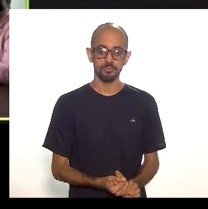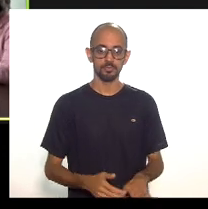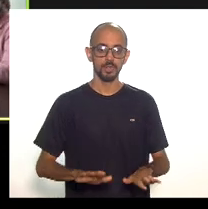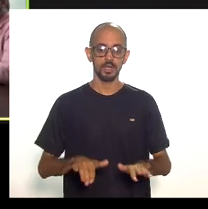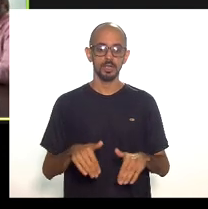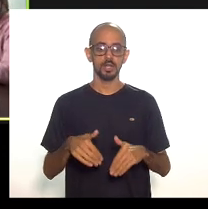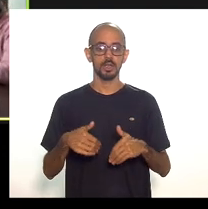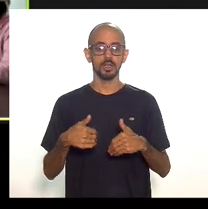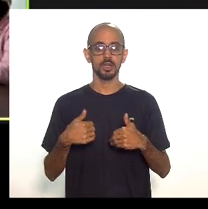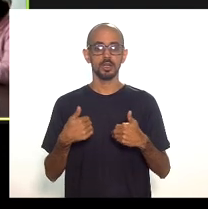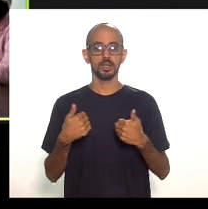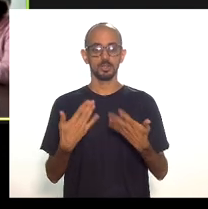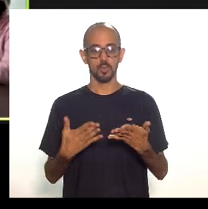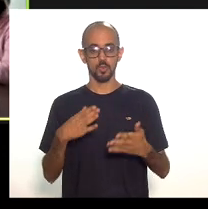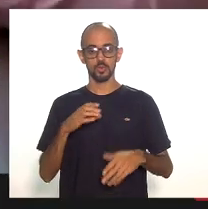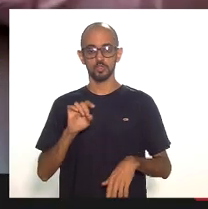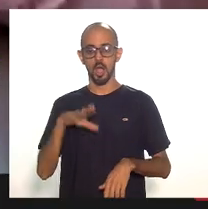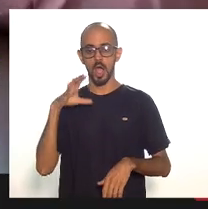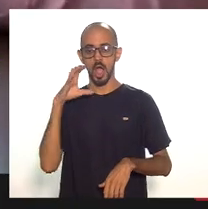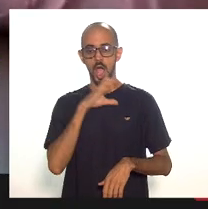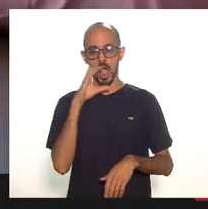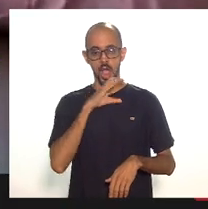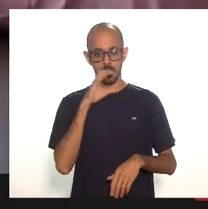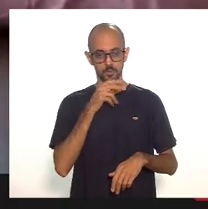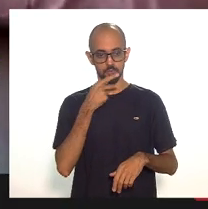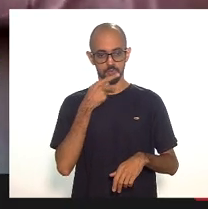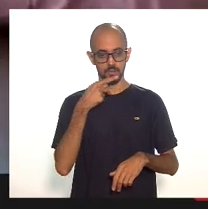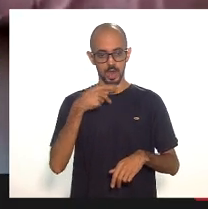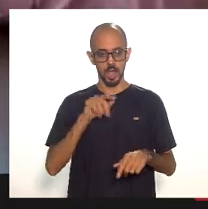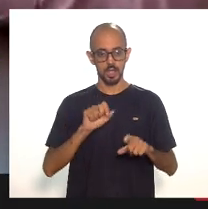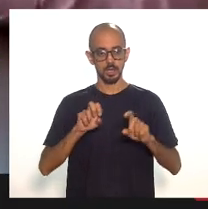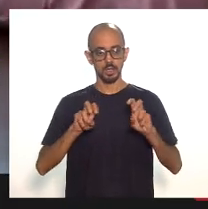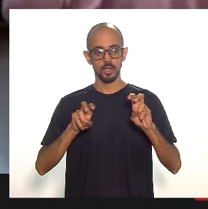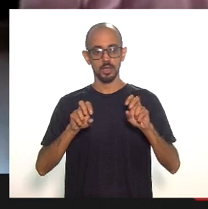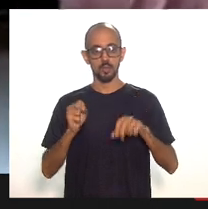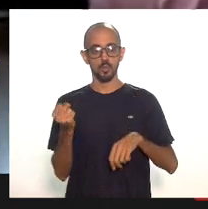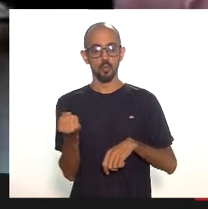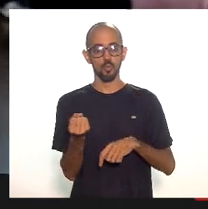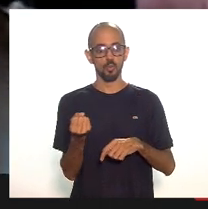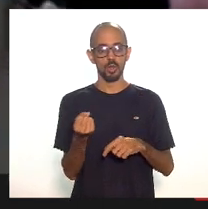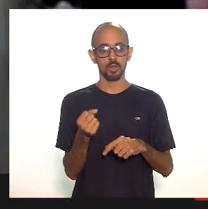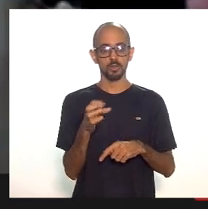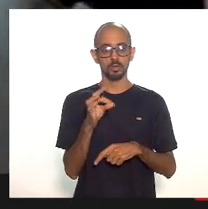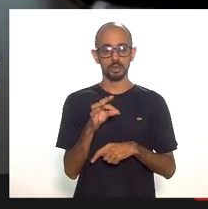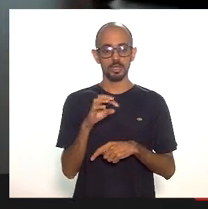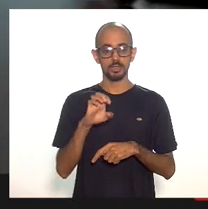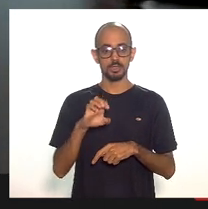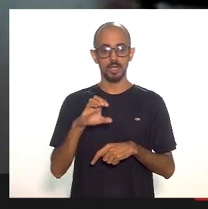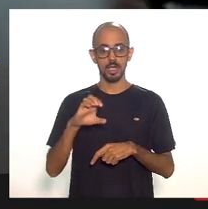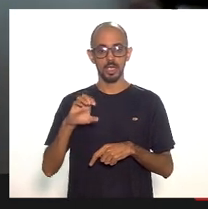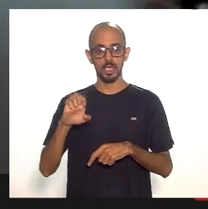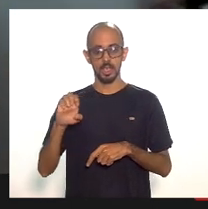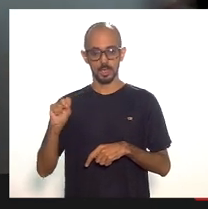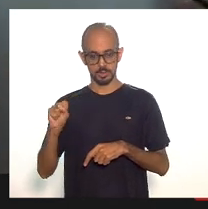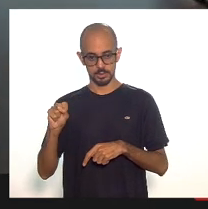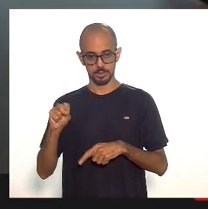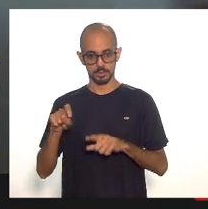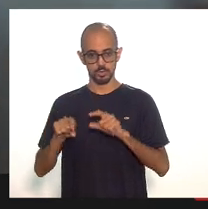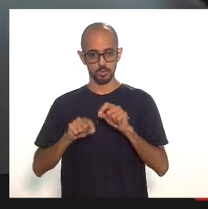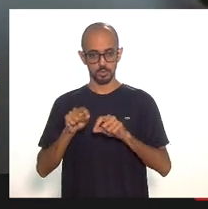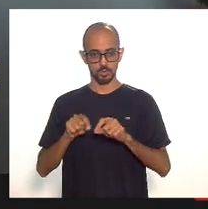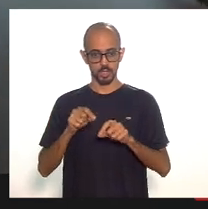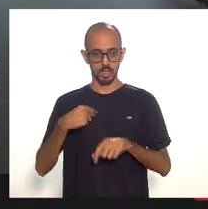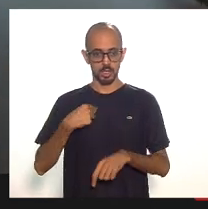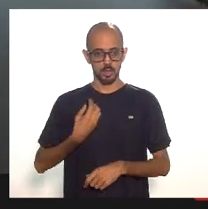Bom, só rapidamente, quanto ao PCCS, vou falar dos três itens básicos que perguntaram. Eu participei